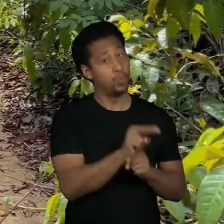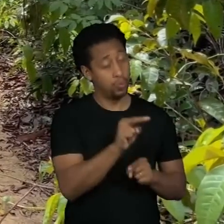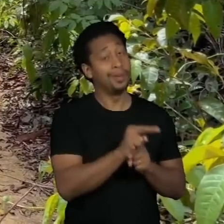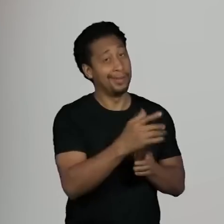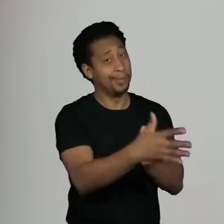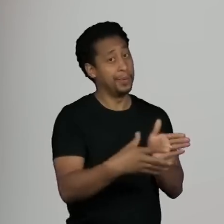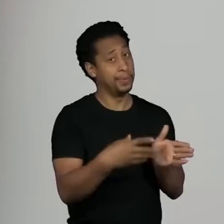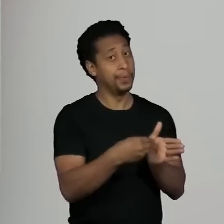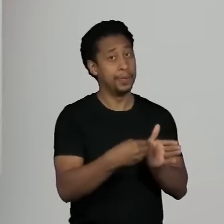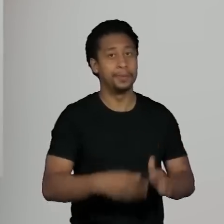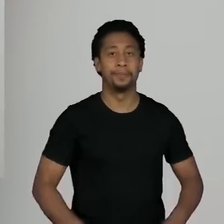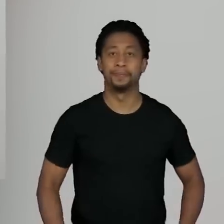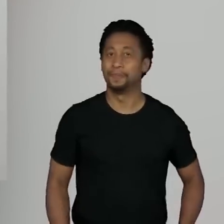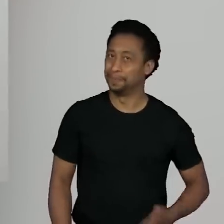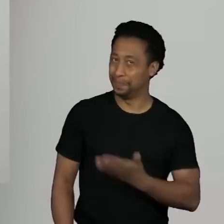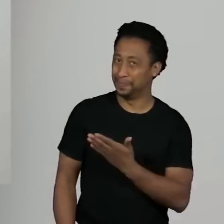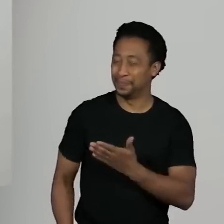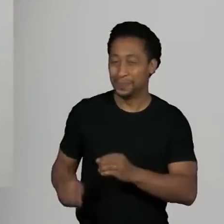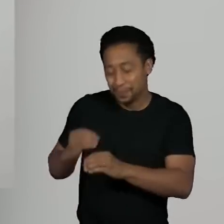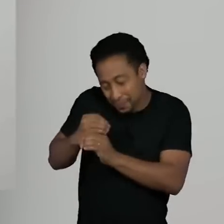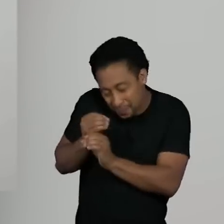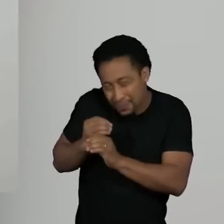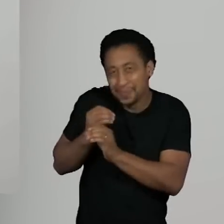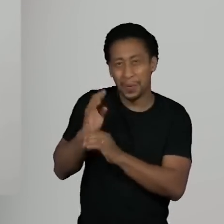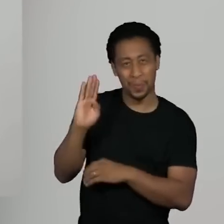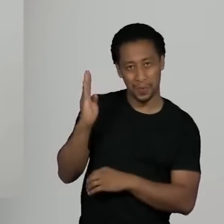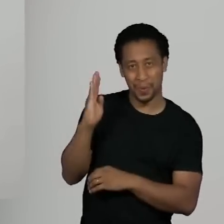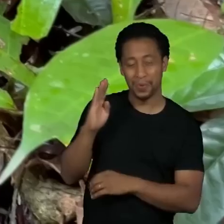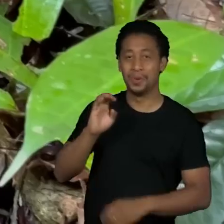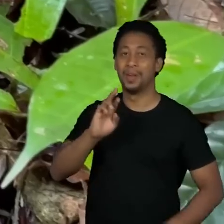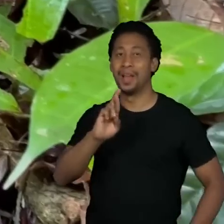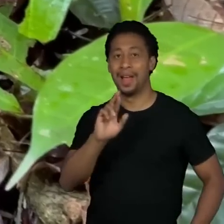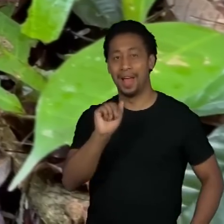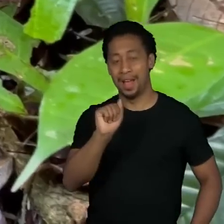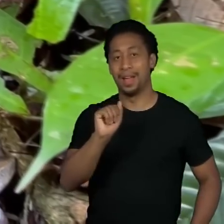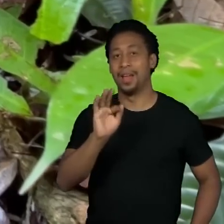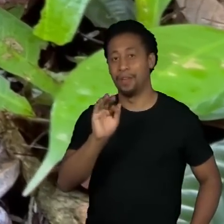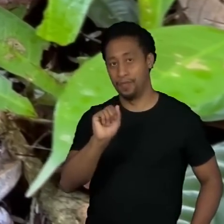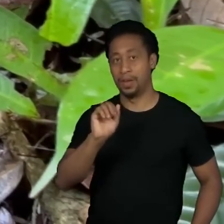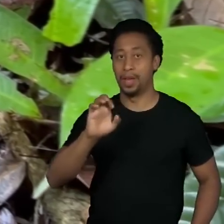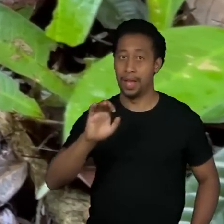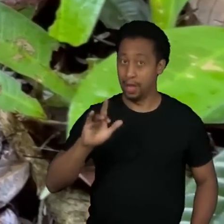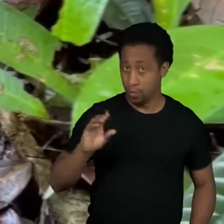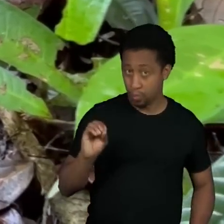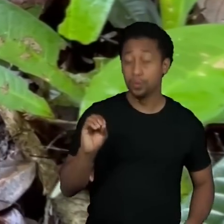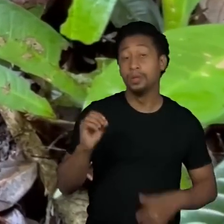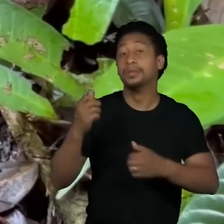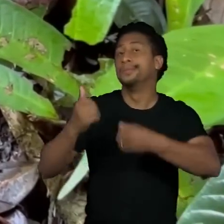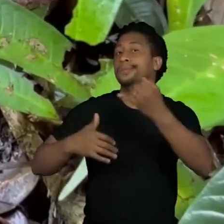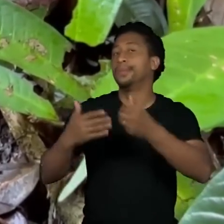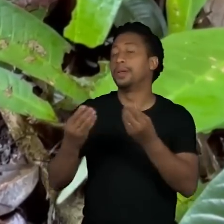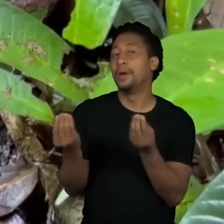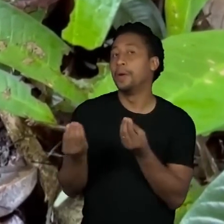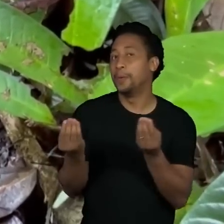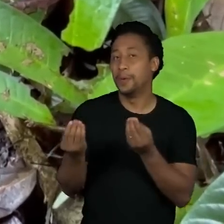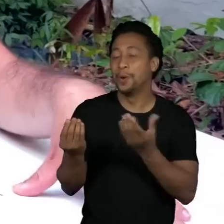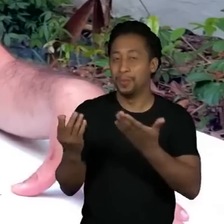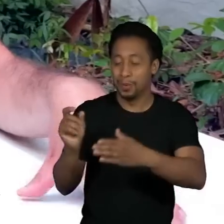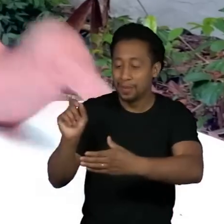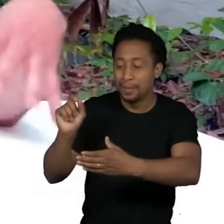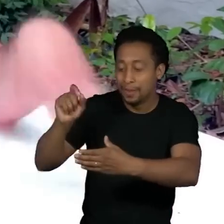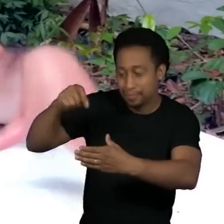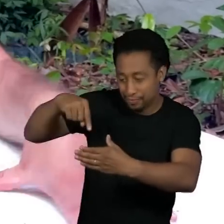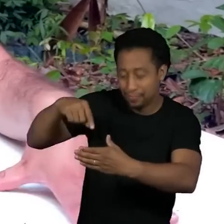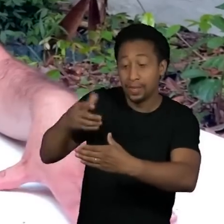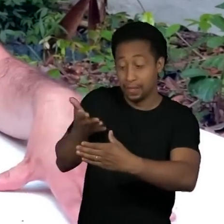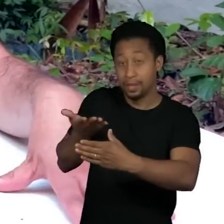Já o biólogo Rafaelo de Ponzio atua em outra frente, em um projeto sobre fertilização na Amazônia. O solo